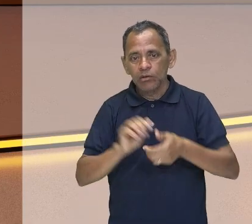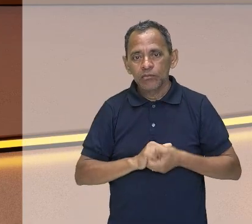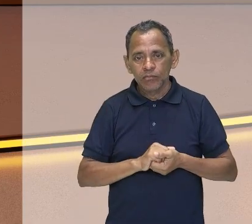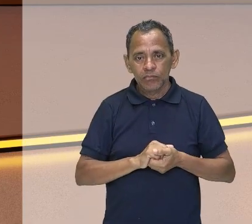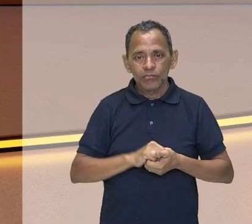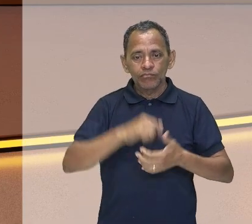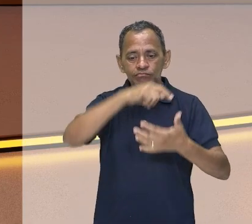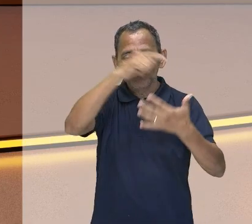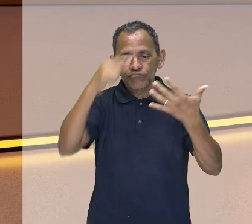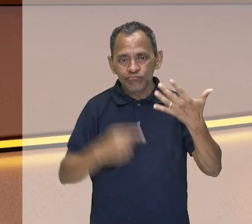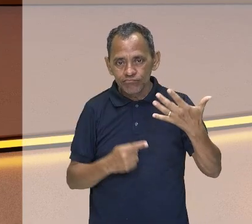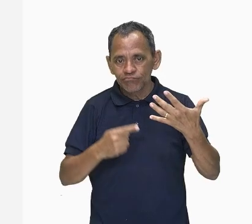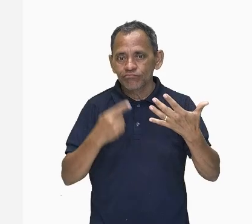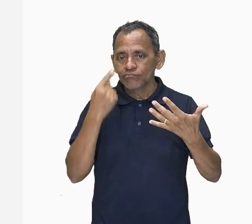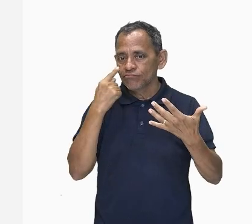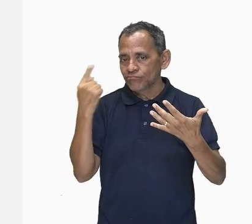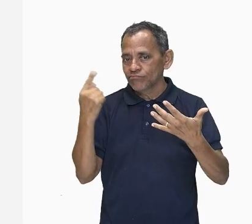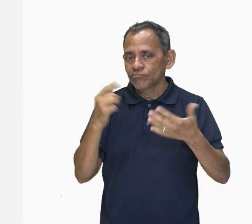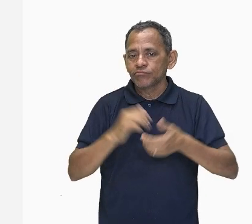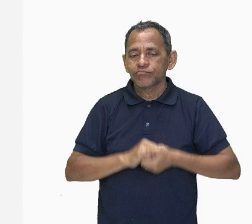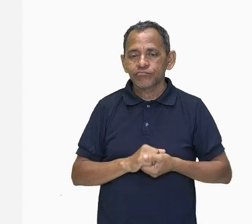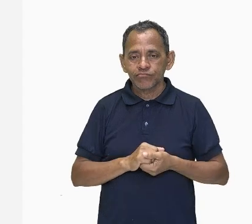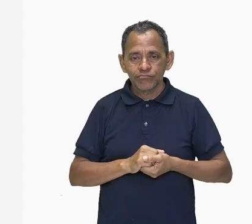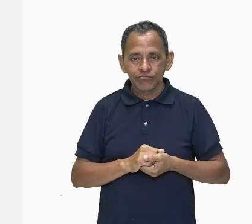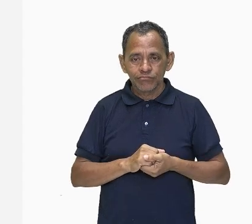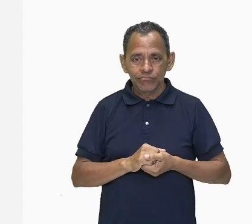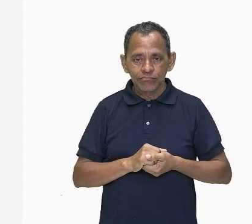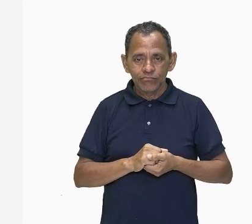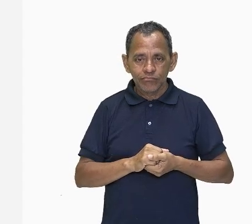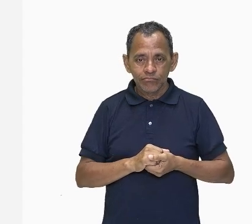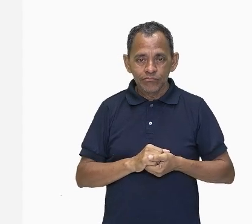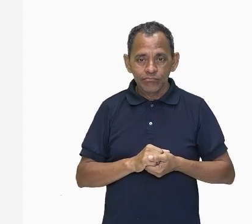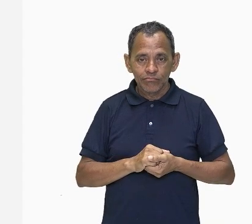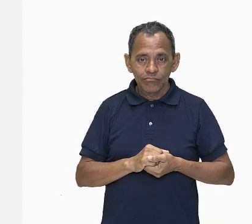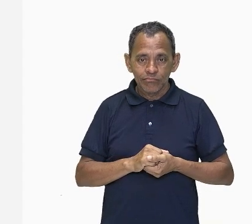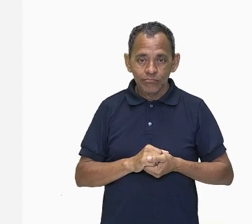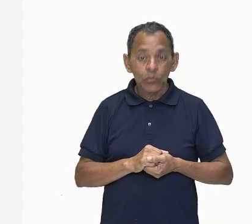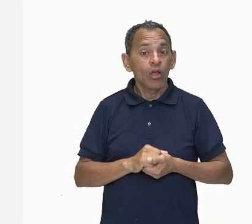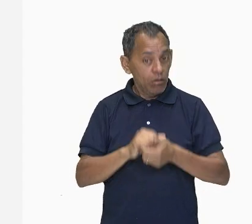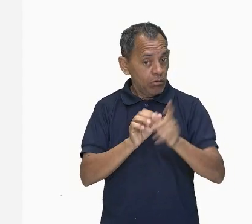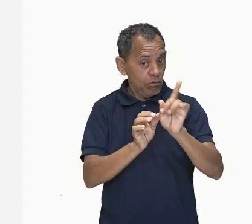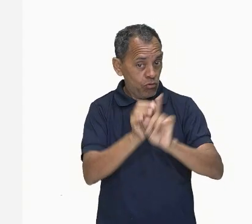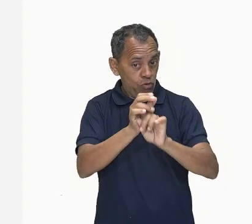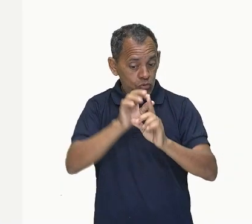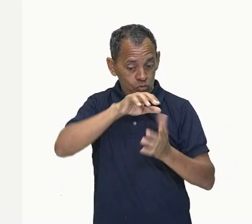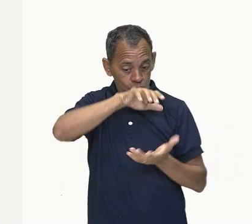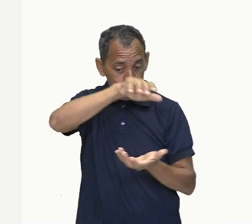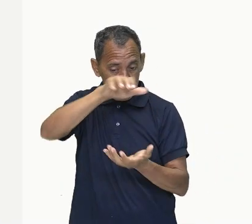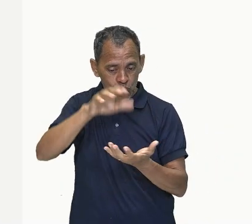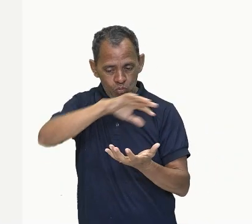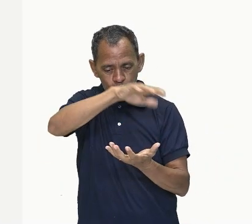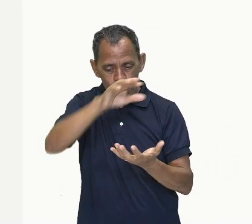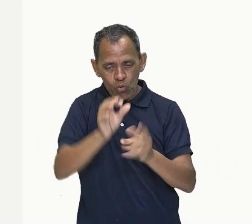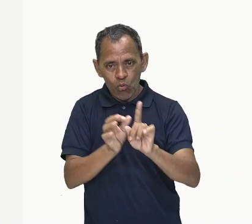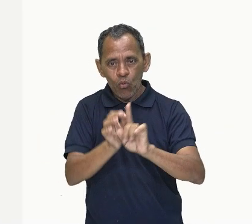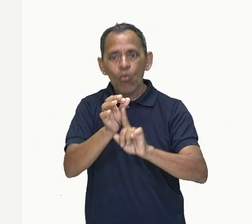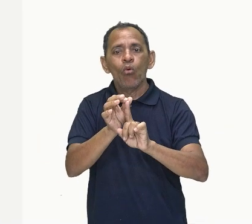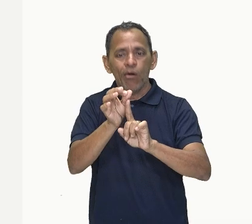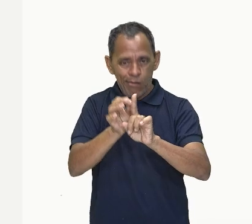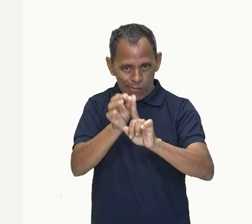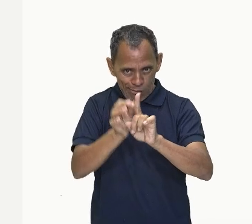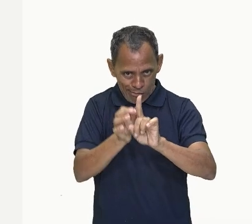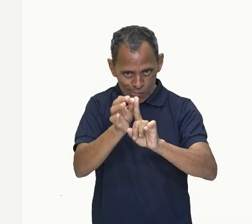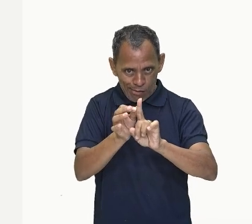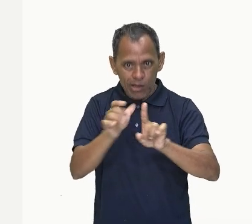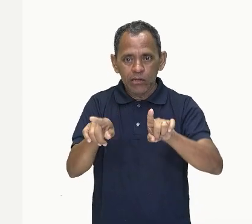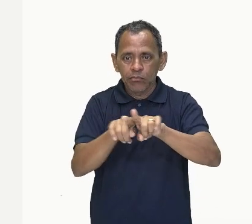aquecimento global. Acompanhe aqui comigo. Bem, o aquecimento global, ele seria ali o aumento da temperatura média da